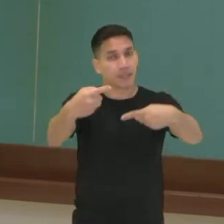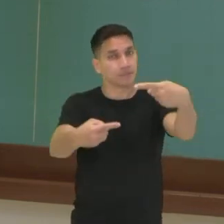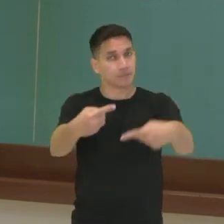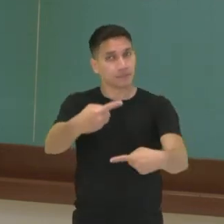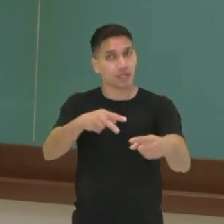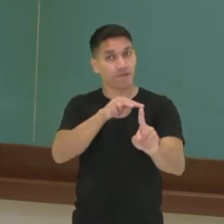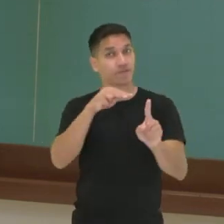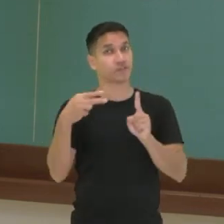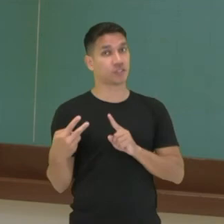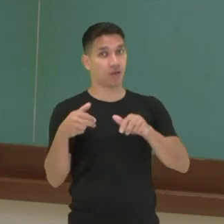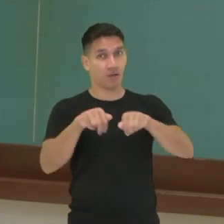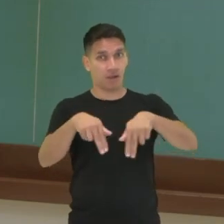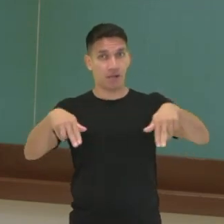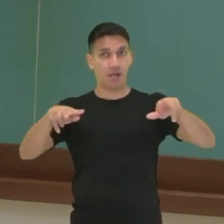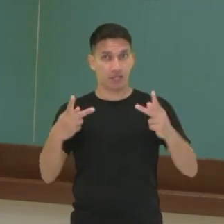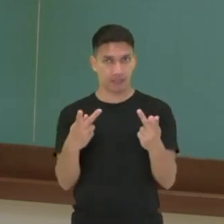Arendt.